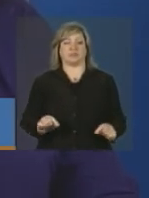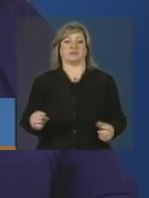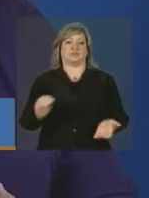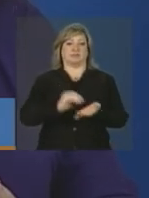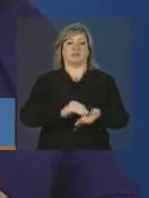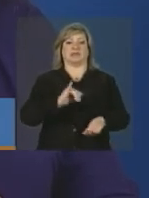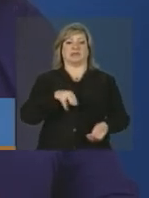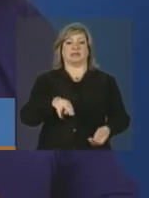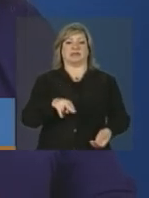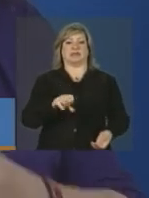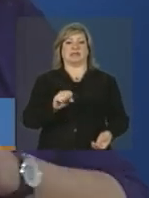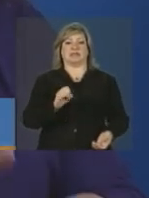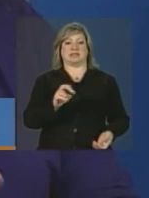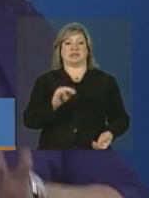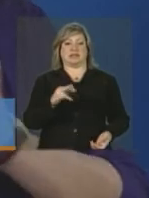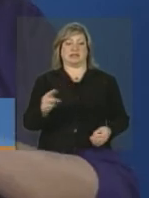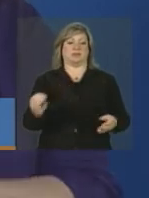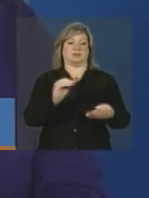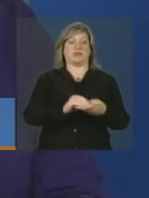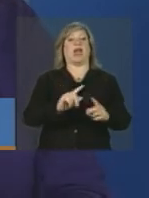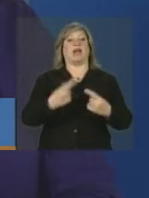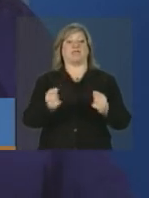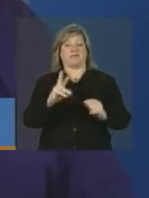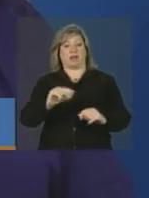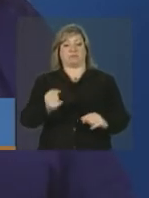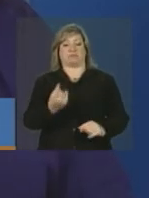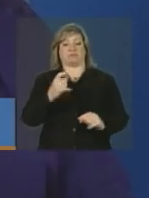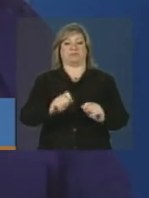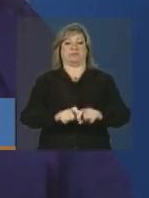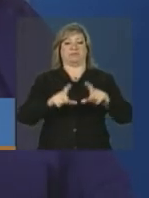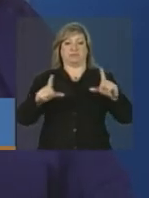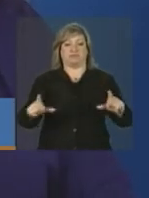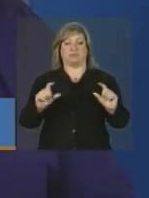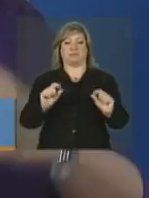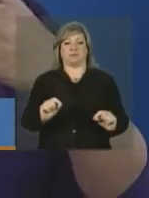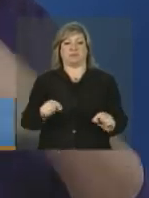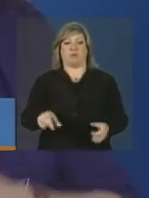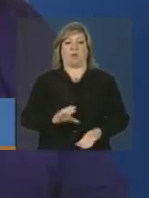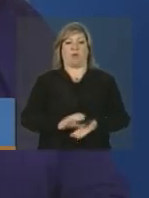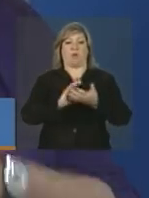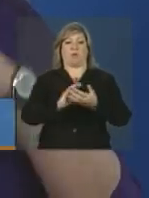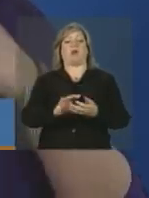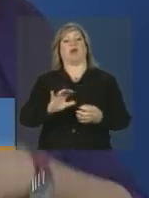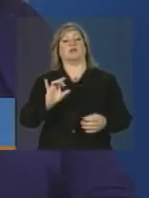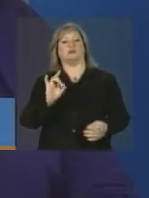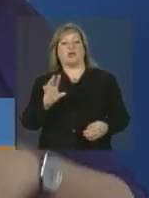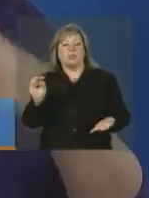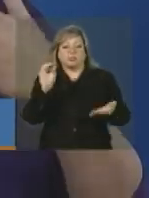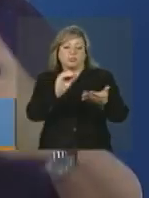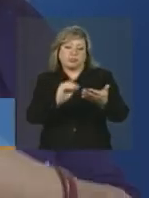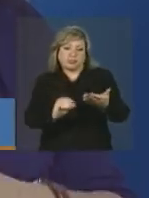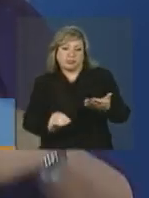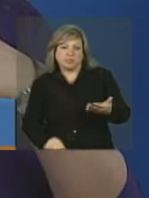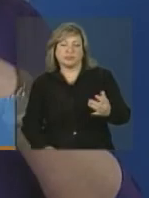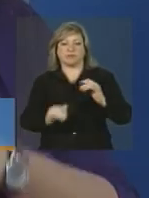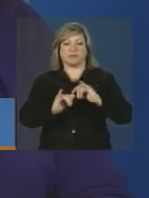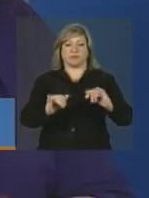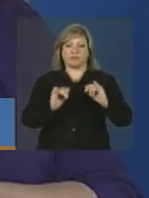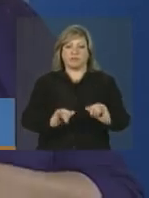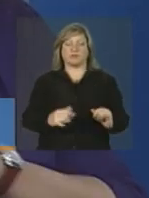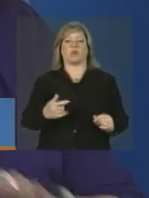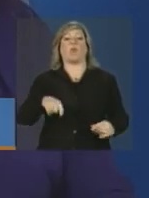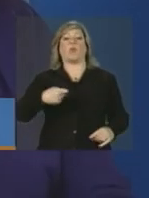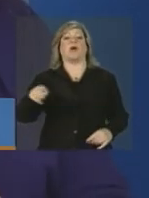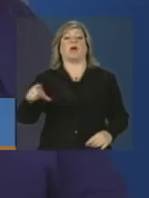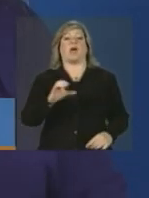inserir, e aí ele vai aparecer lá na aba do conselho, e aí é só complementar os dados, colocar o cargo de